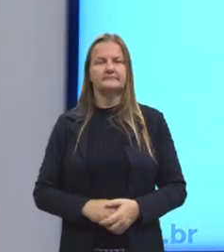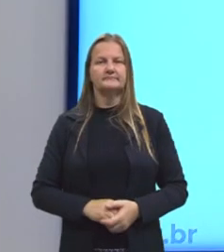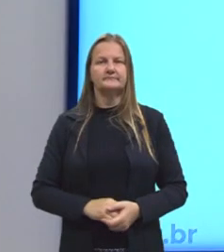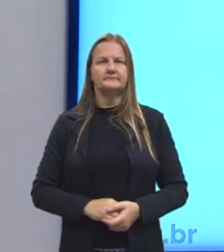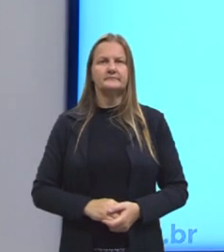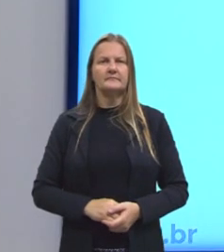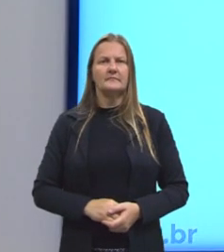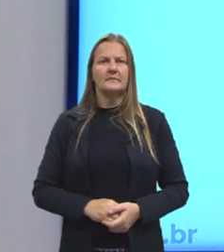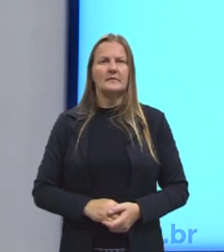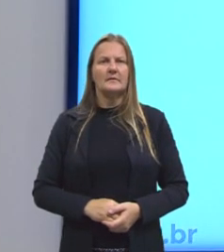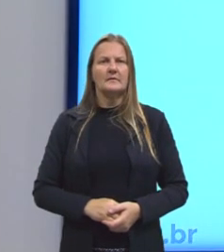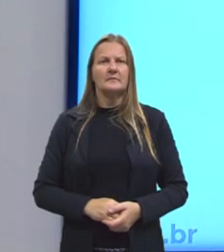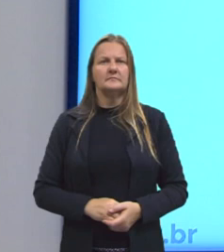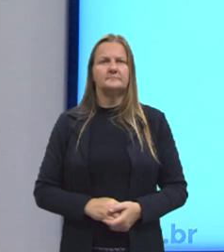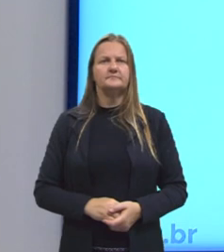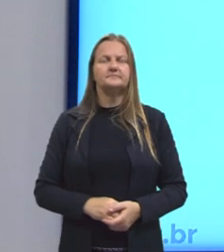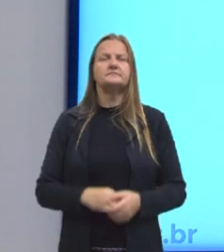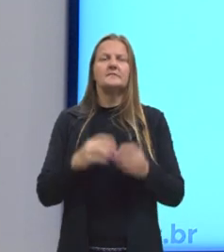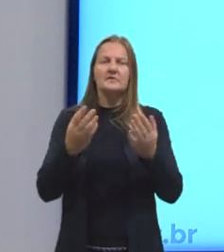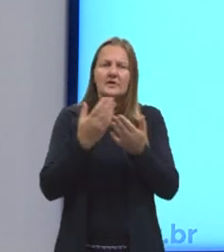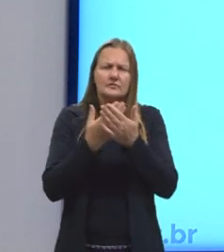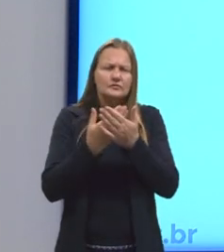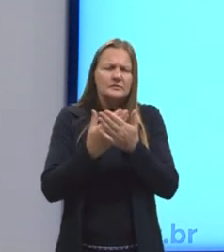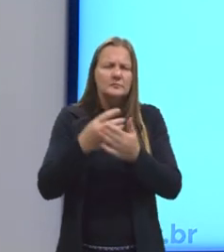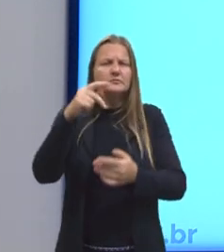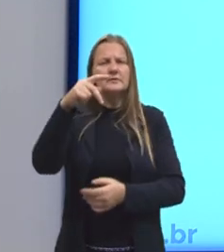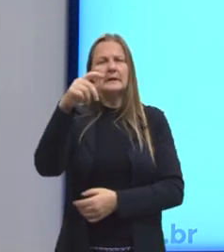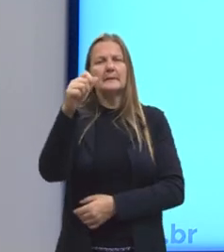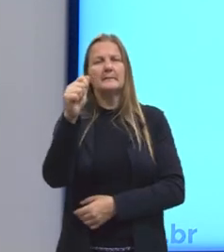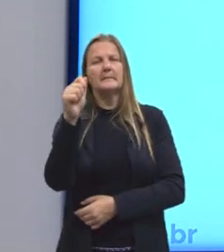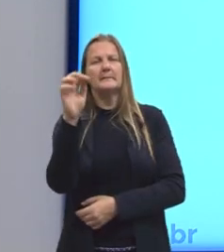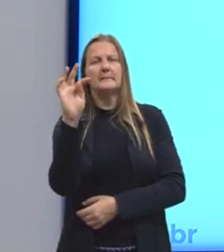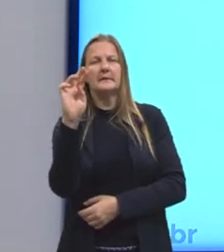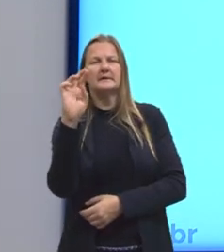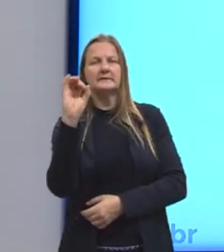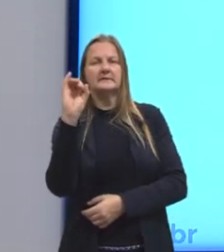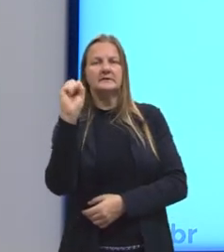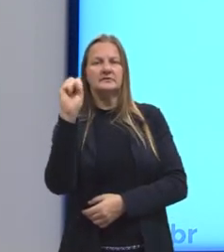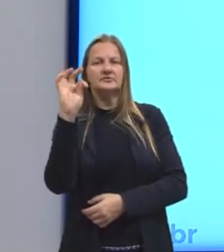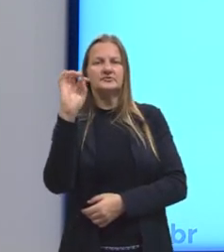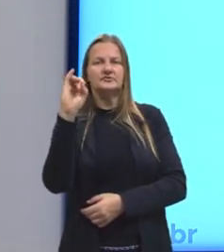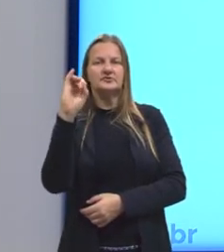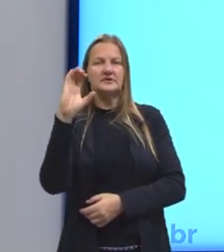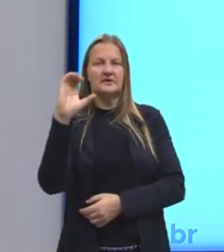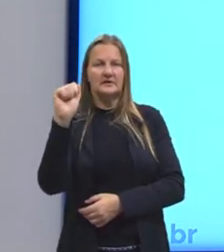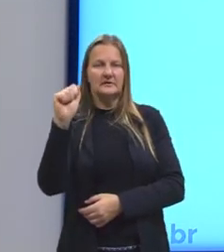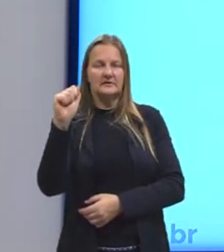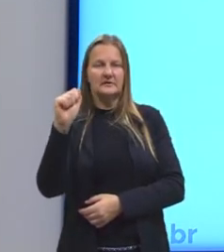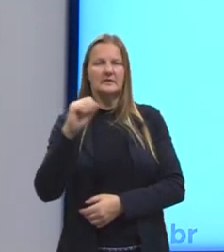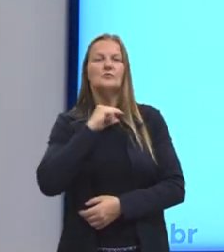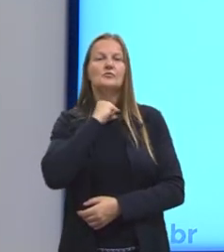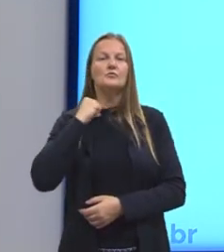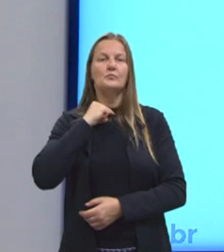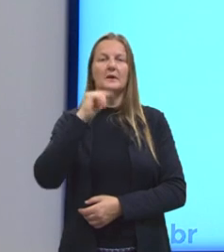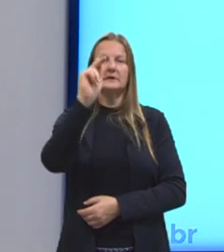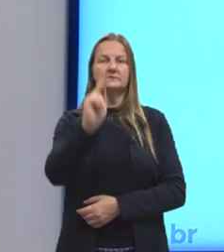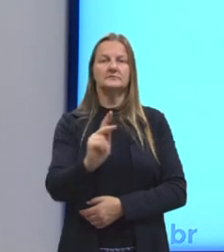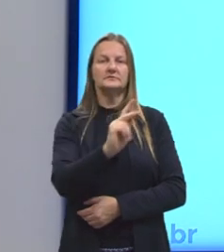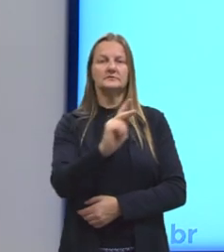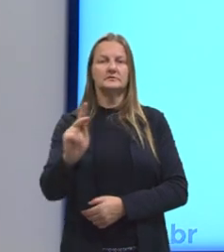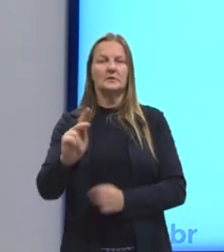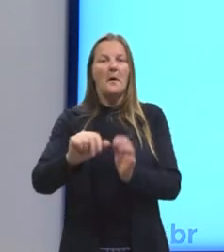a Patrícia também nós já vimos algumas coisas vamos rever né a a Patricia Então são os padres da igreja são os primeiros